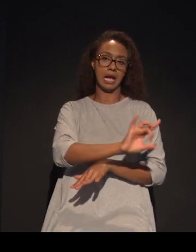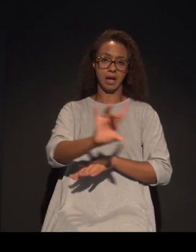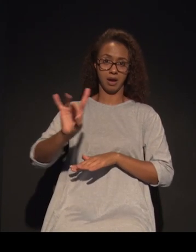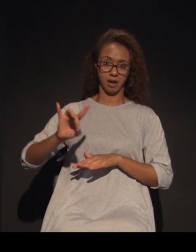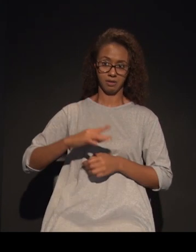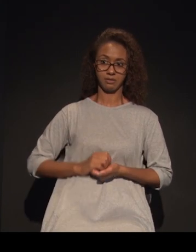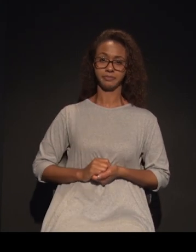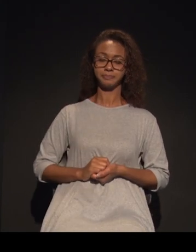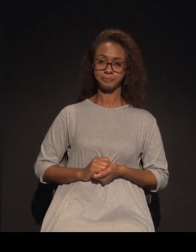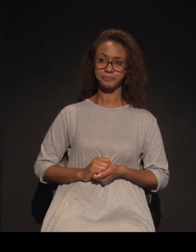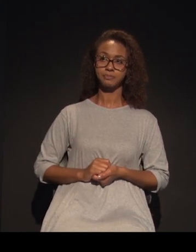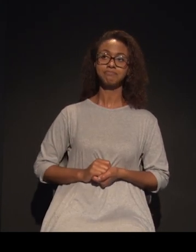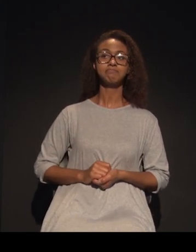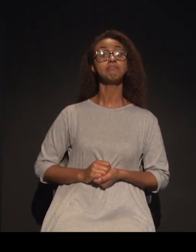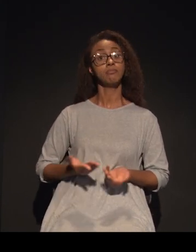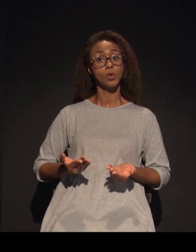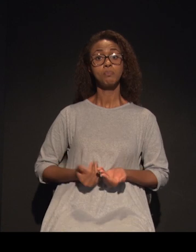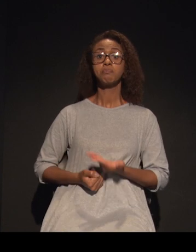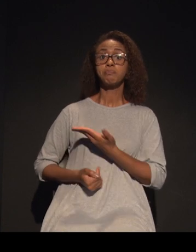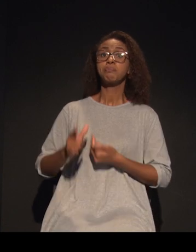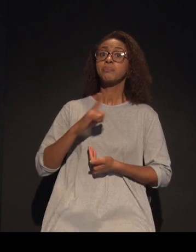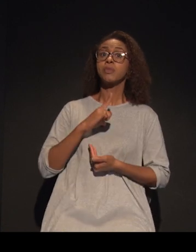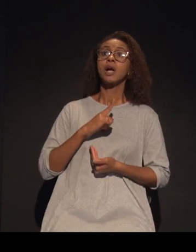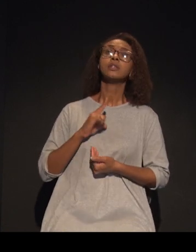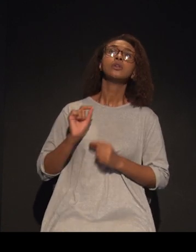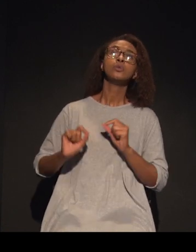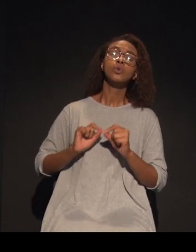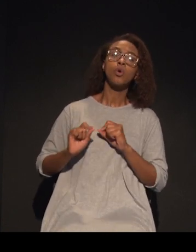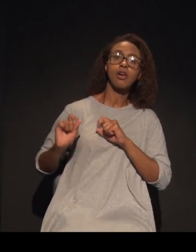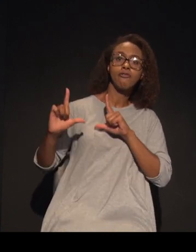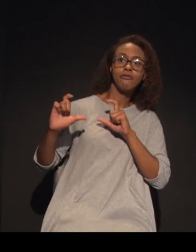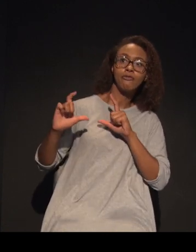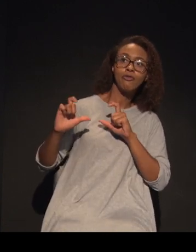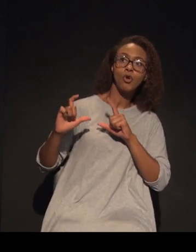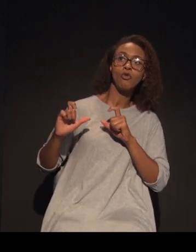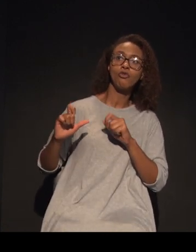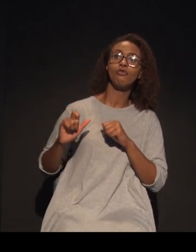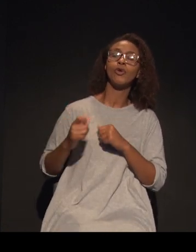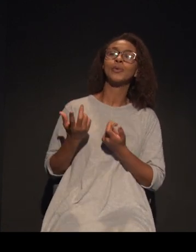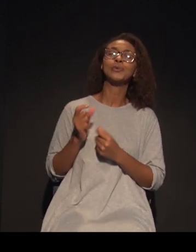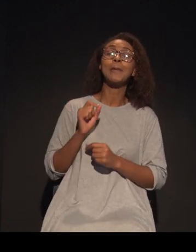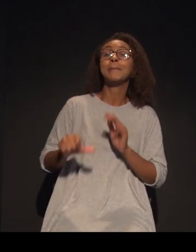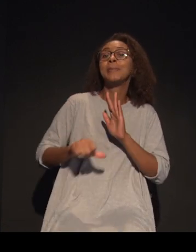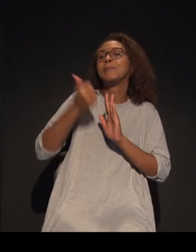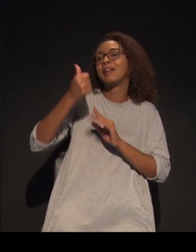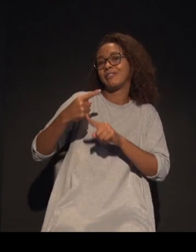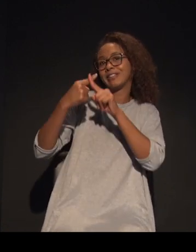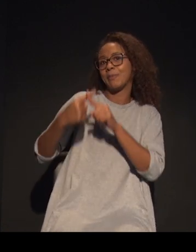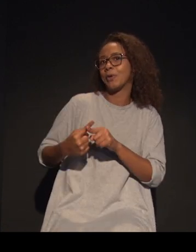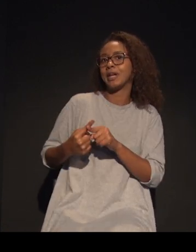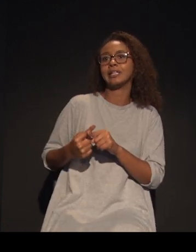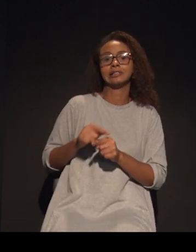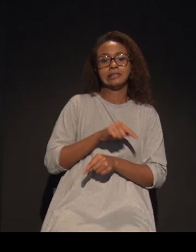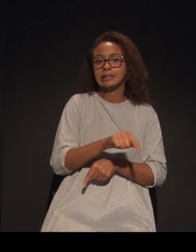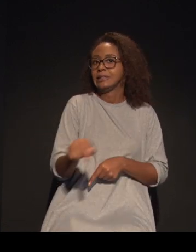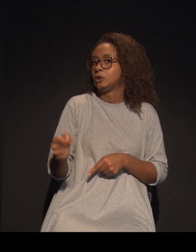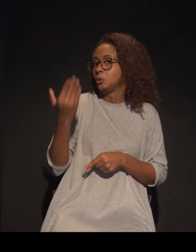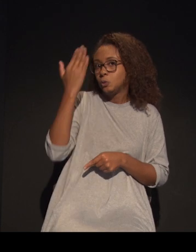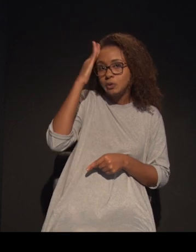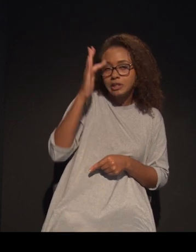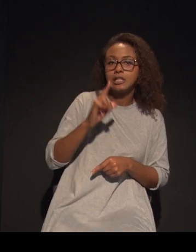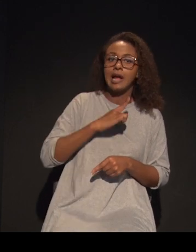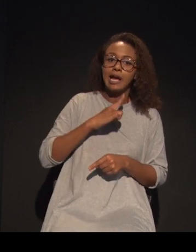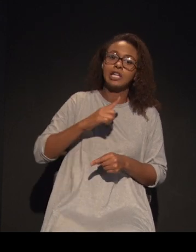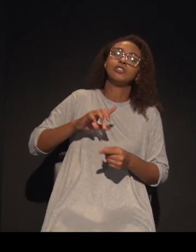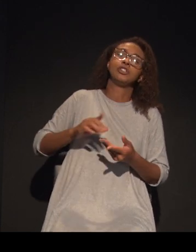aqui foi o primeiro campeonato da língua palmari onde os parentes não estão quase entendendo né mas daí a gente teve explicando também